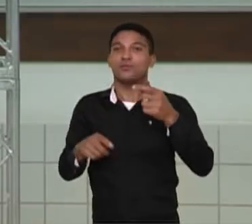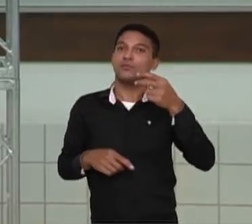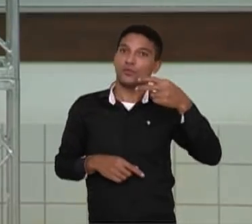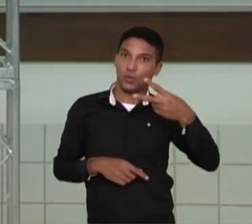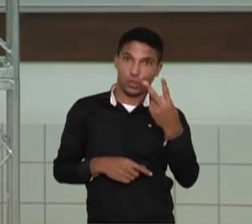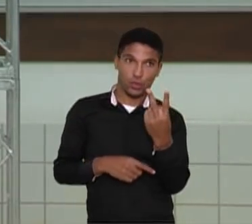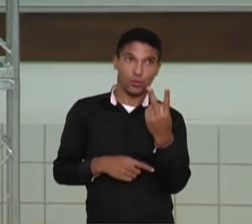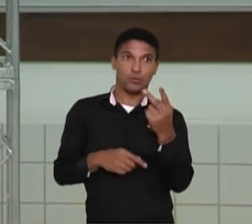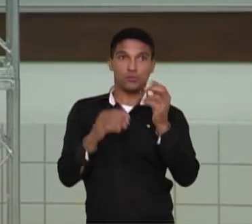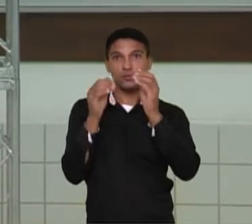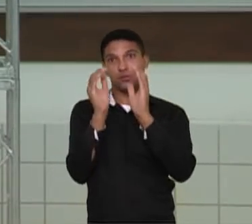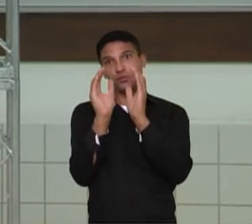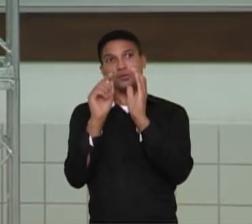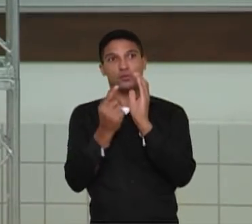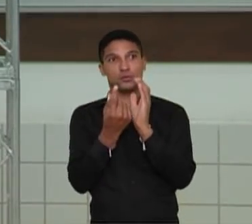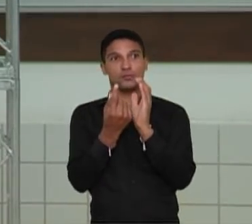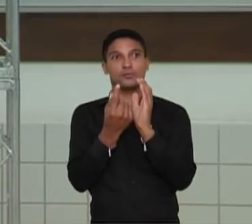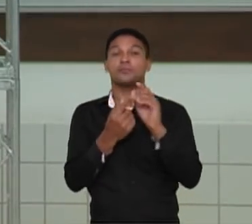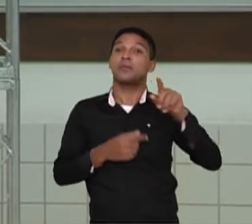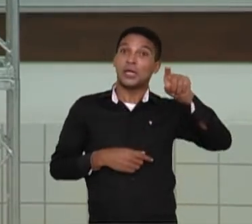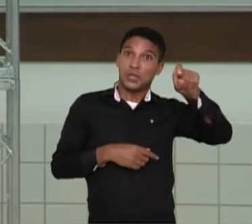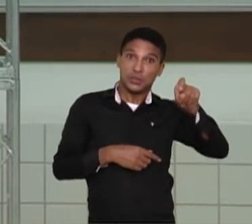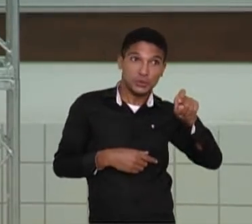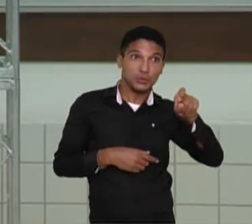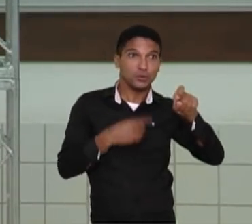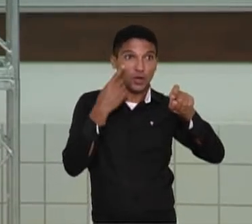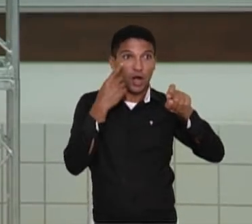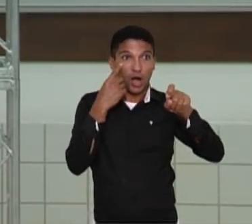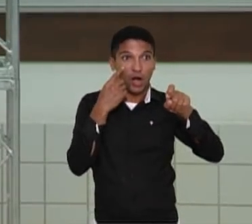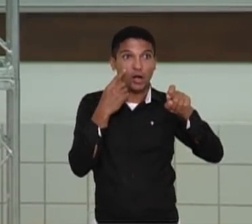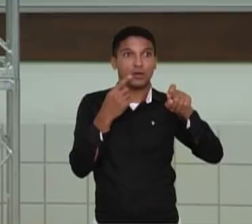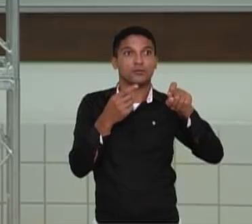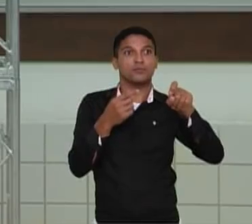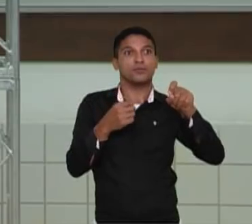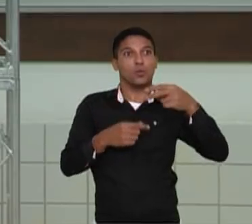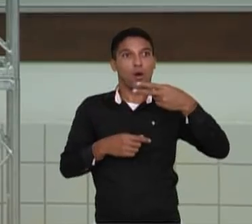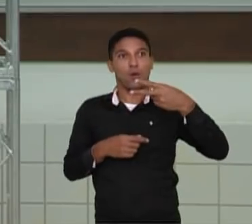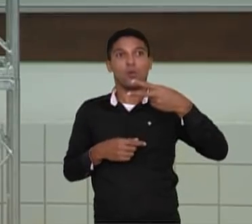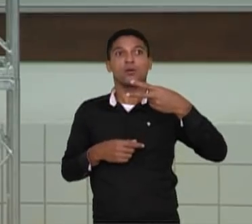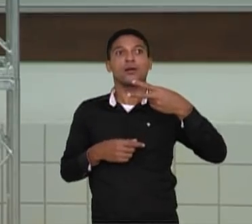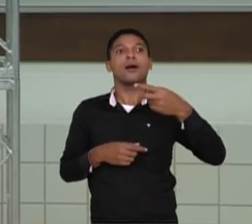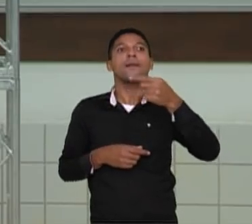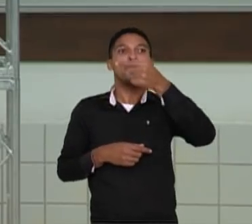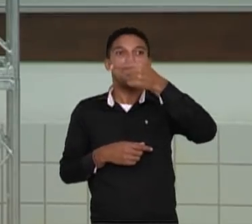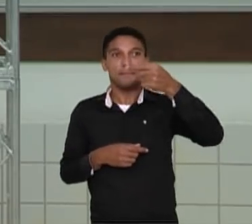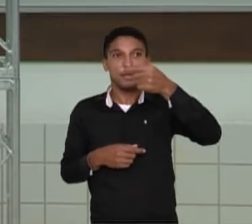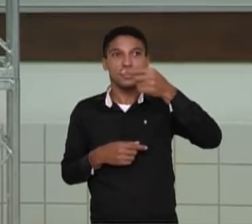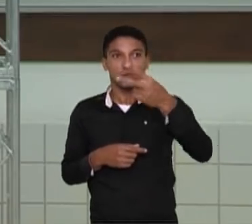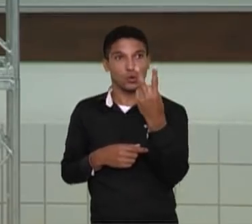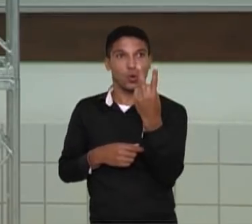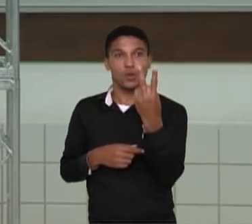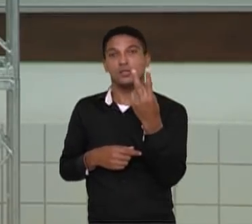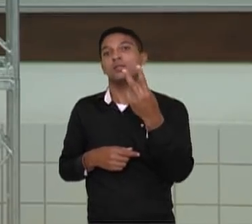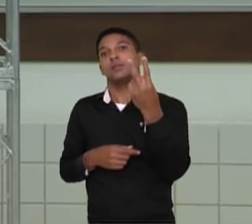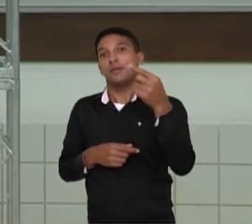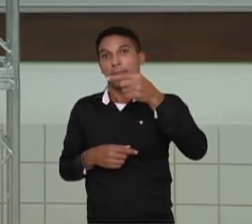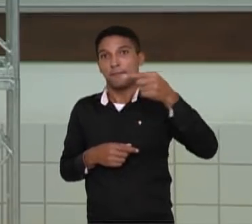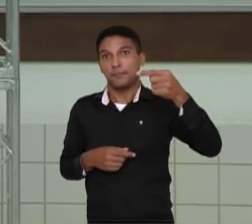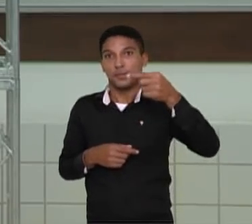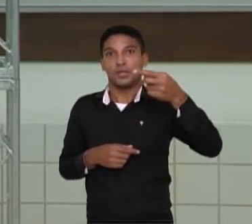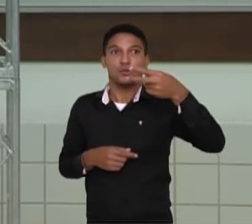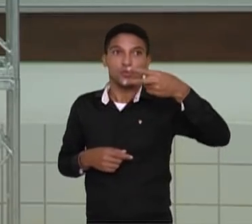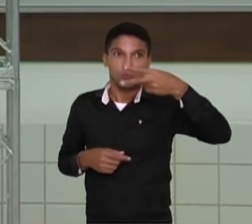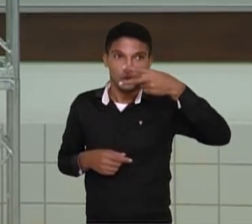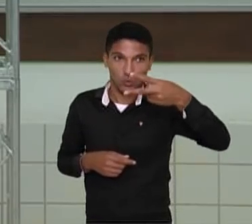escrever 8 como 8 vezes 1, 4 vezes 2, certo? Eu vou buscar um número que tenha raiz quadrada exata, que seja um